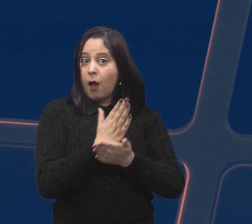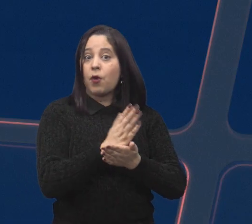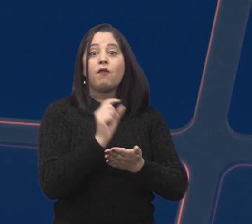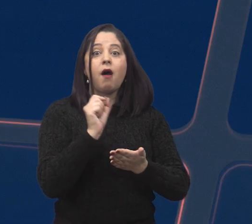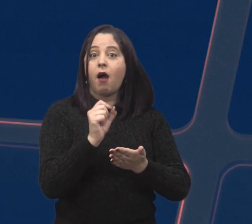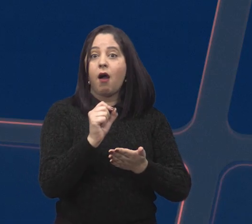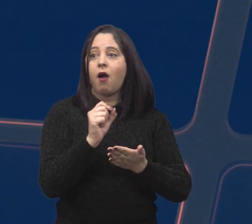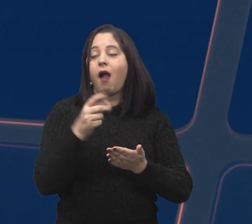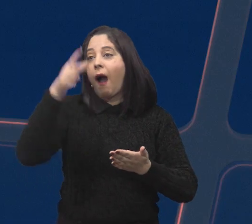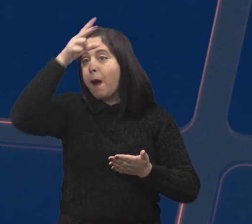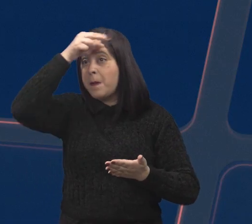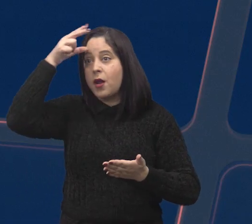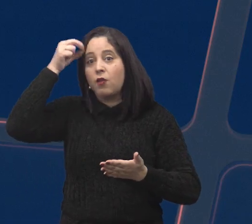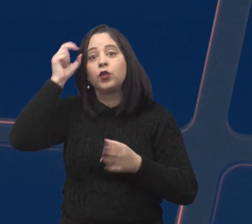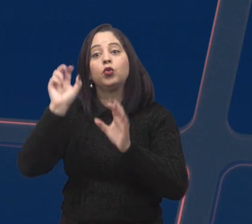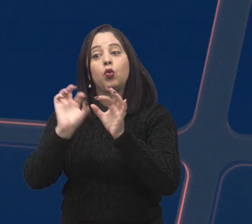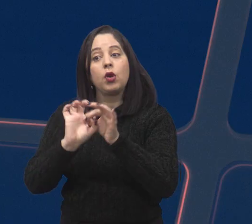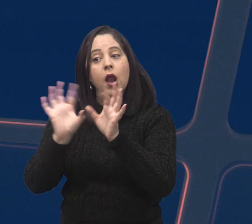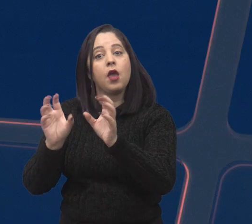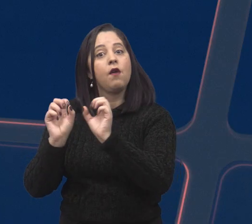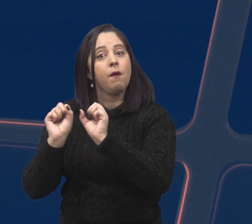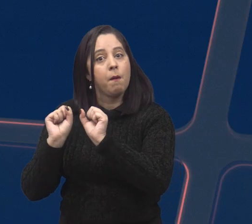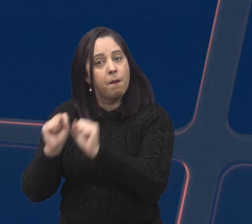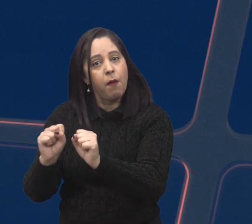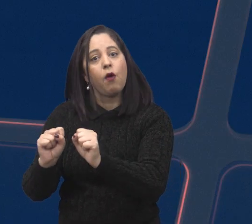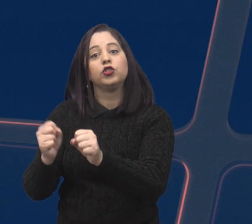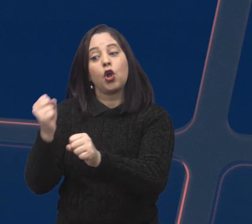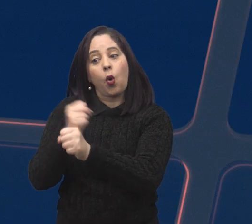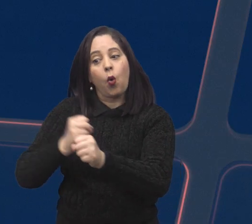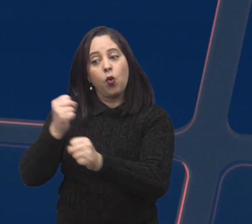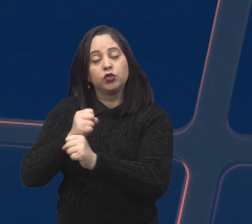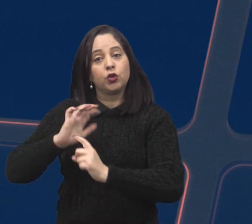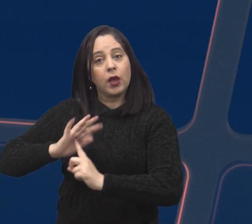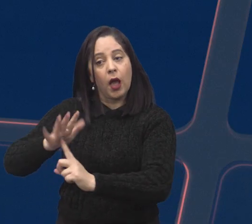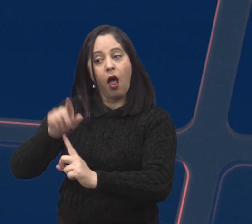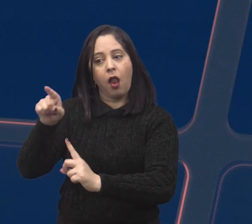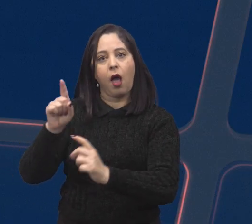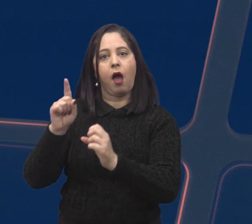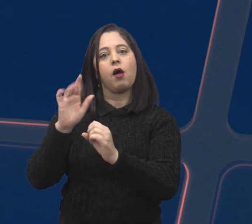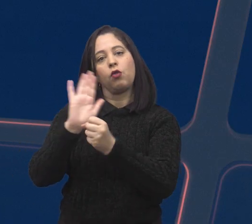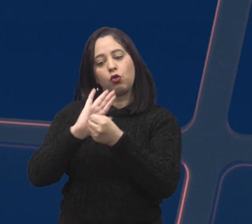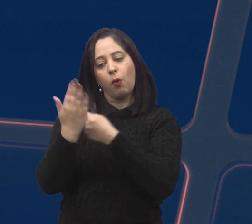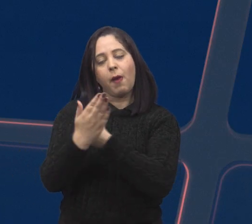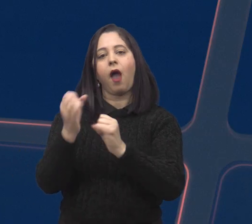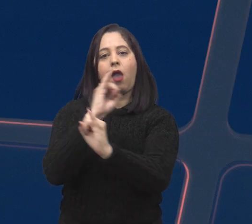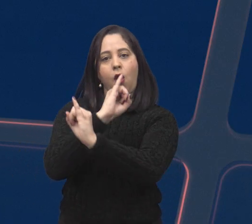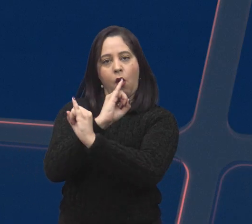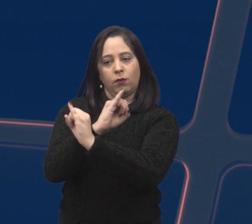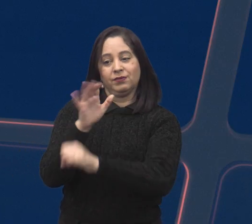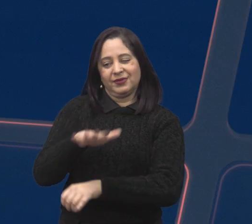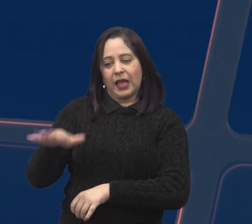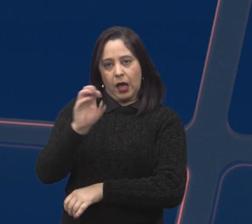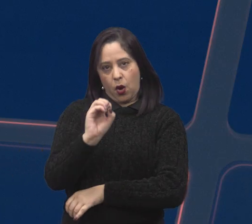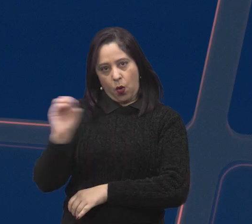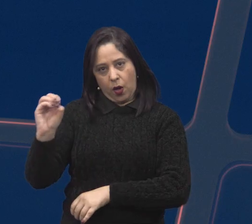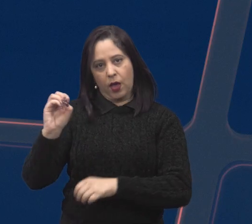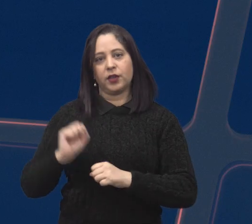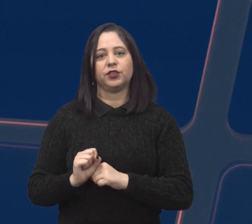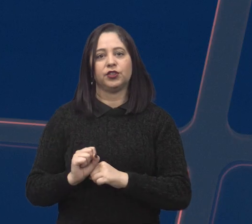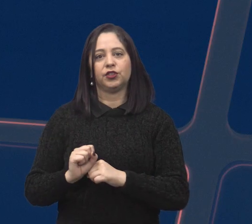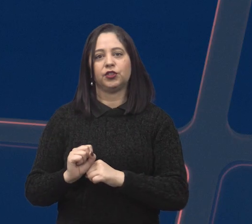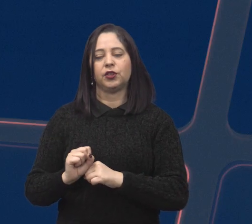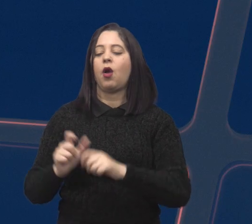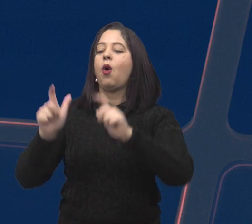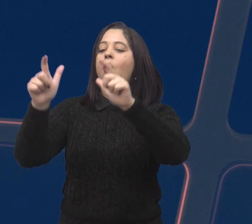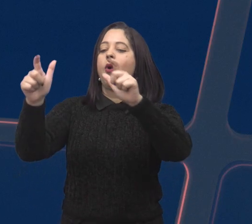um projeto de lei que autoriza a Prefeitura a construir uma praça no bairro Jardim das Indústrias, região oeste aqui da